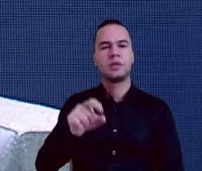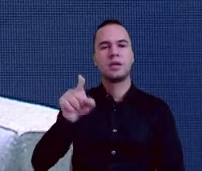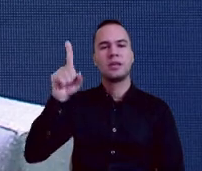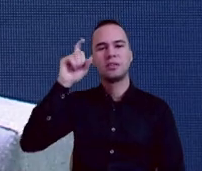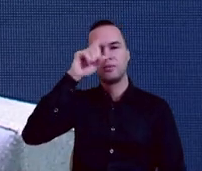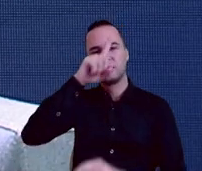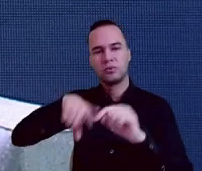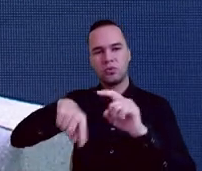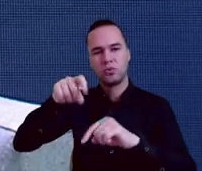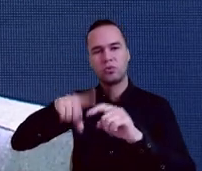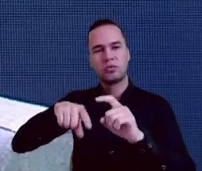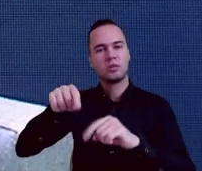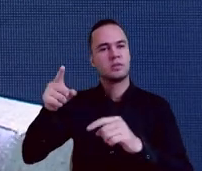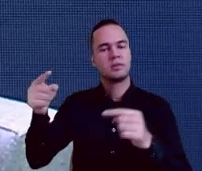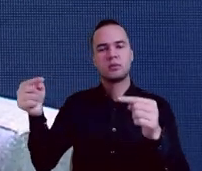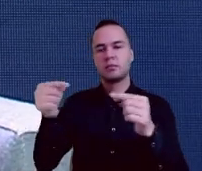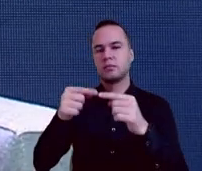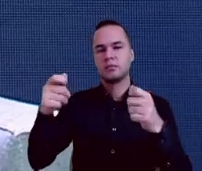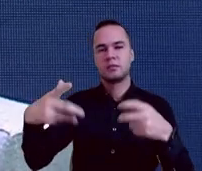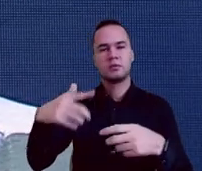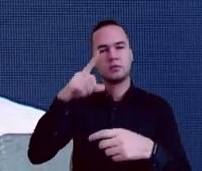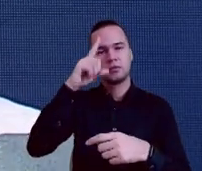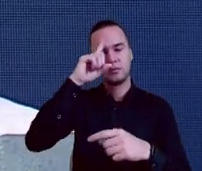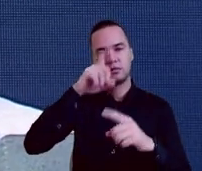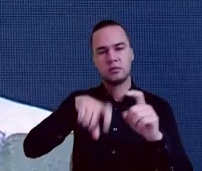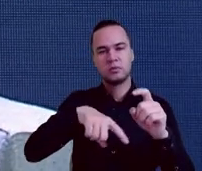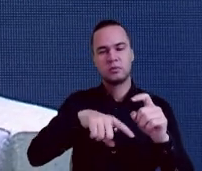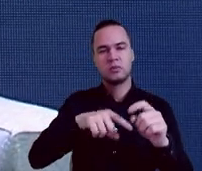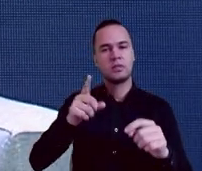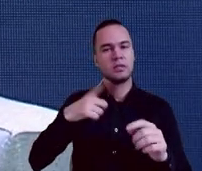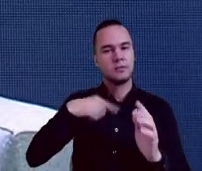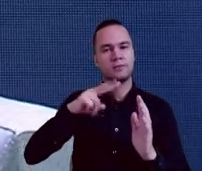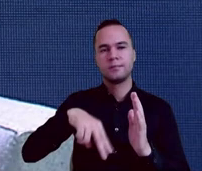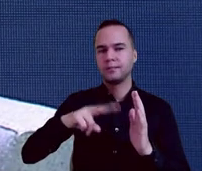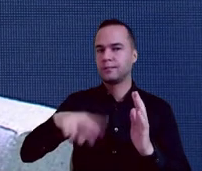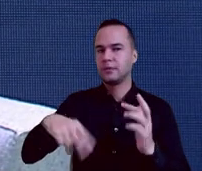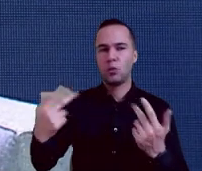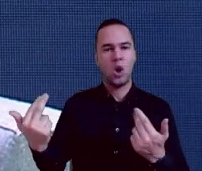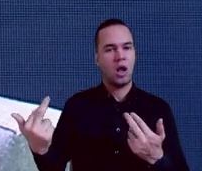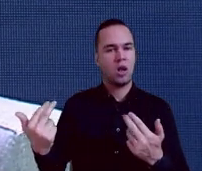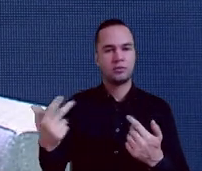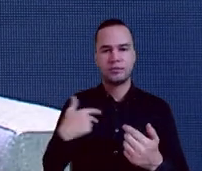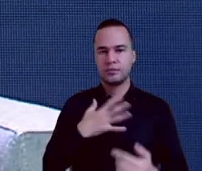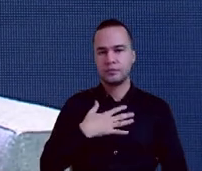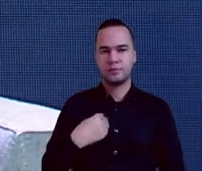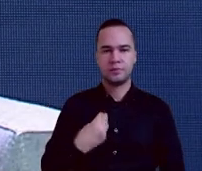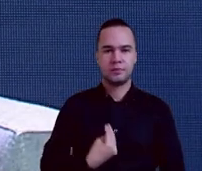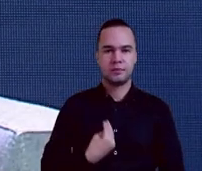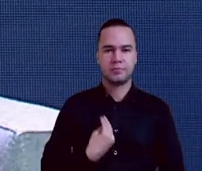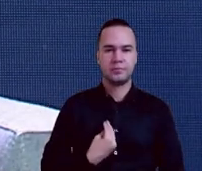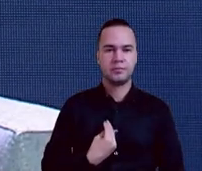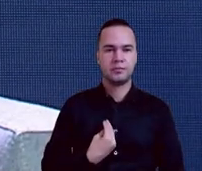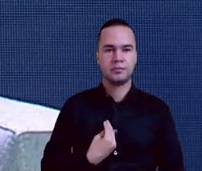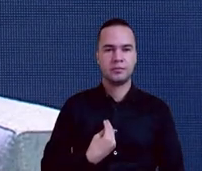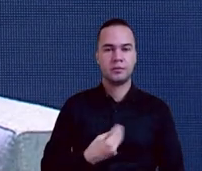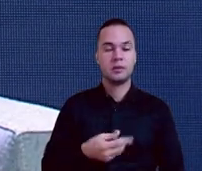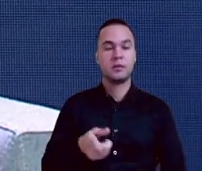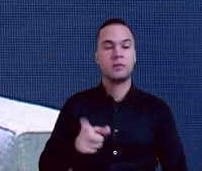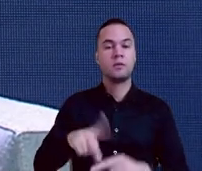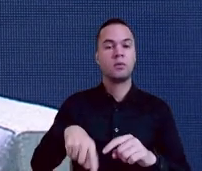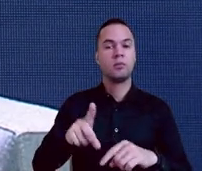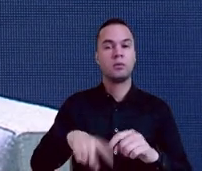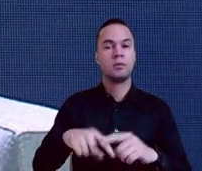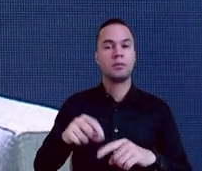fantástico eu li o livro e falava eu vivi cada uma dessas etapas aqui e ele falava você tá fazendo um produto 10 vezes